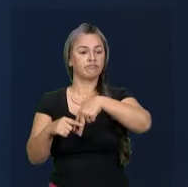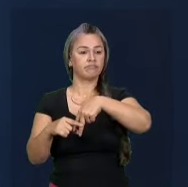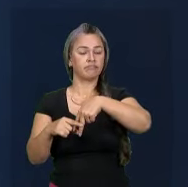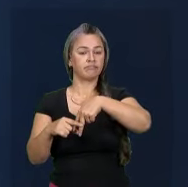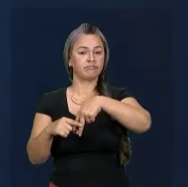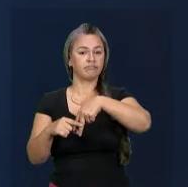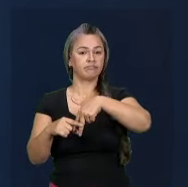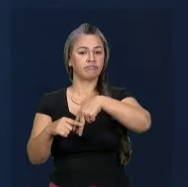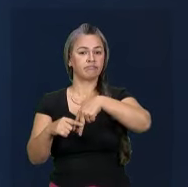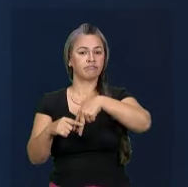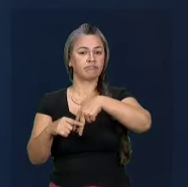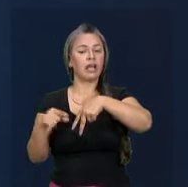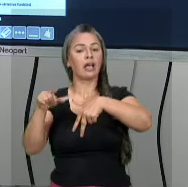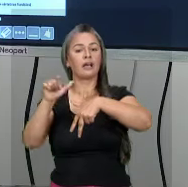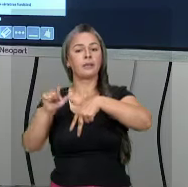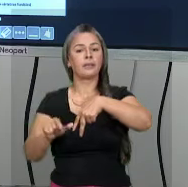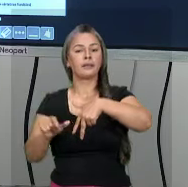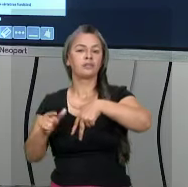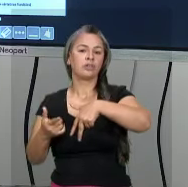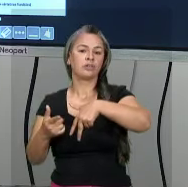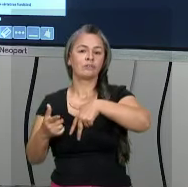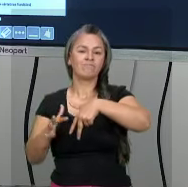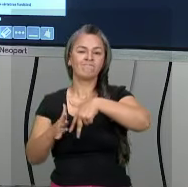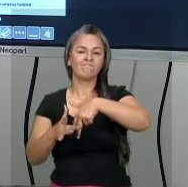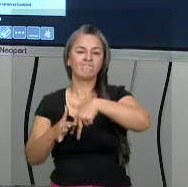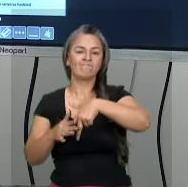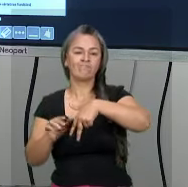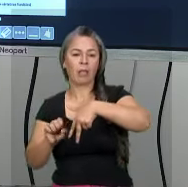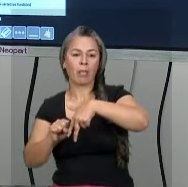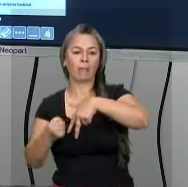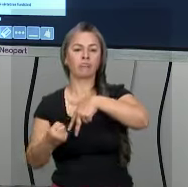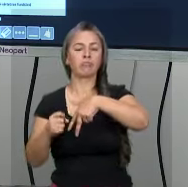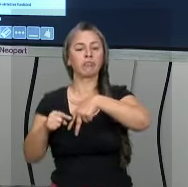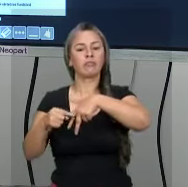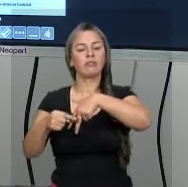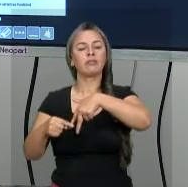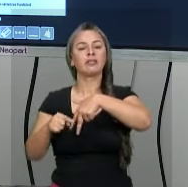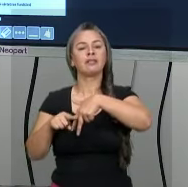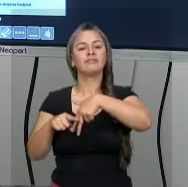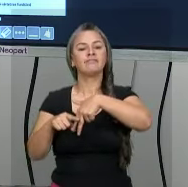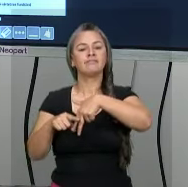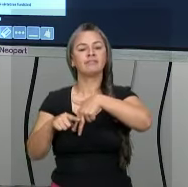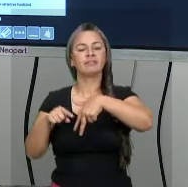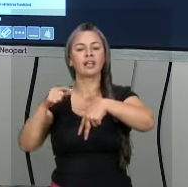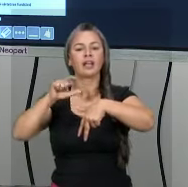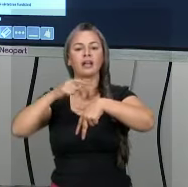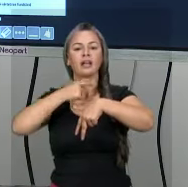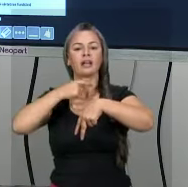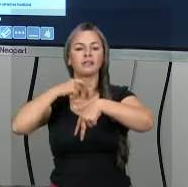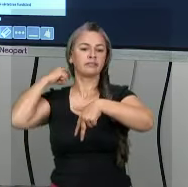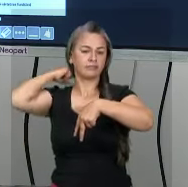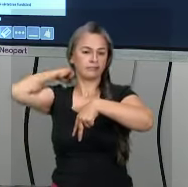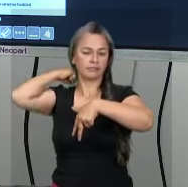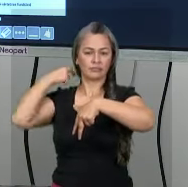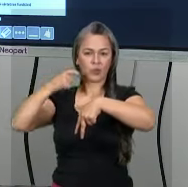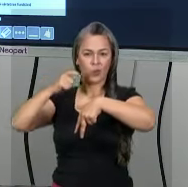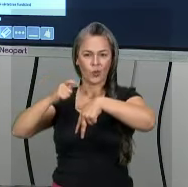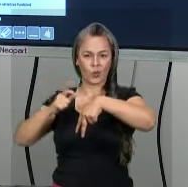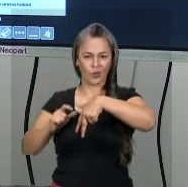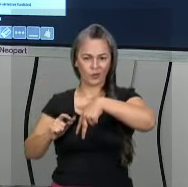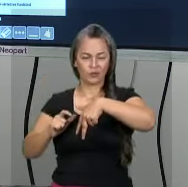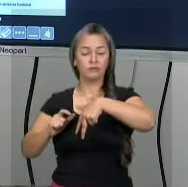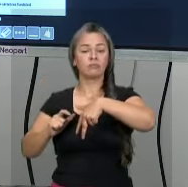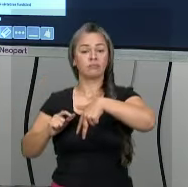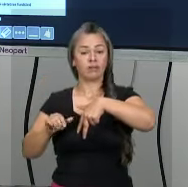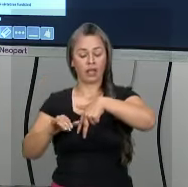lombares, ela pode perder parcialmente os movimentos e deixar de movimentar as pernas, que são